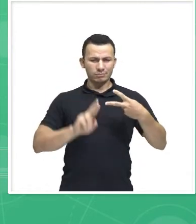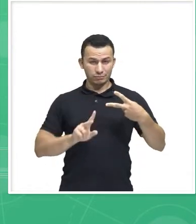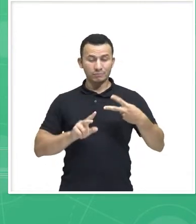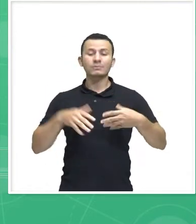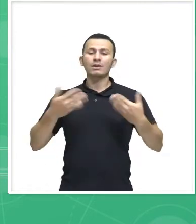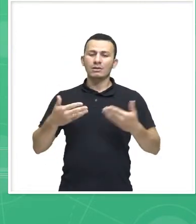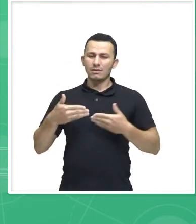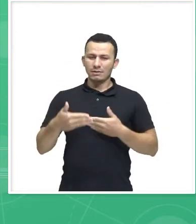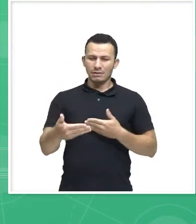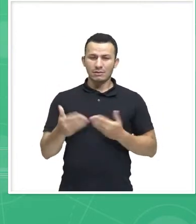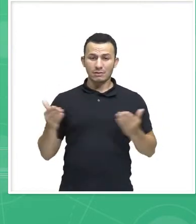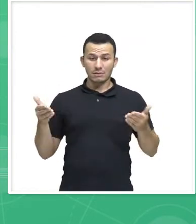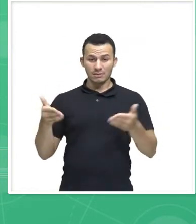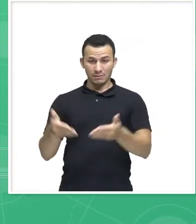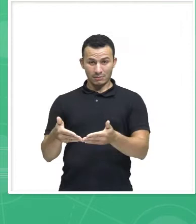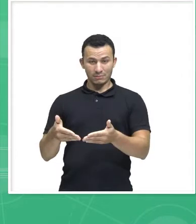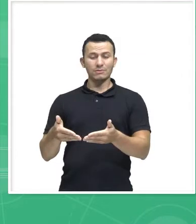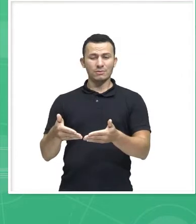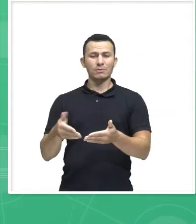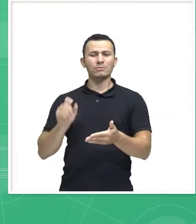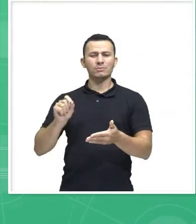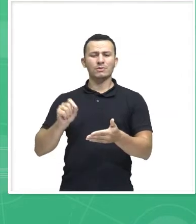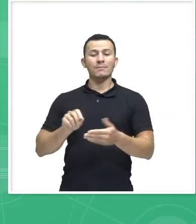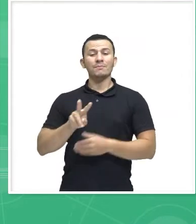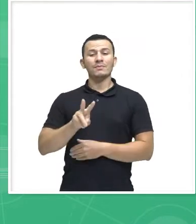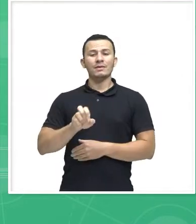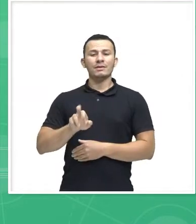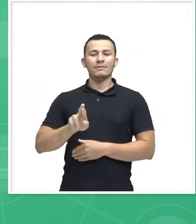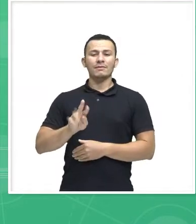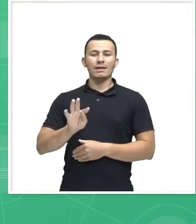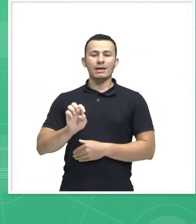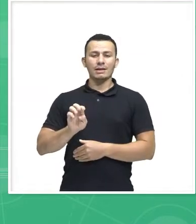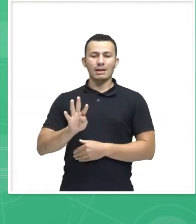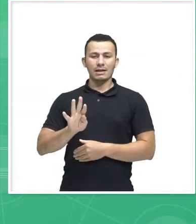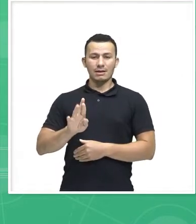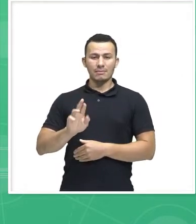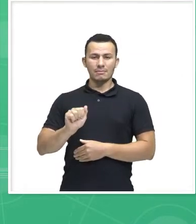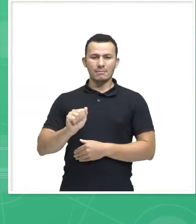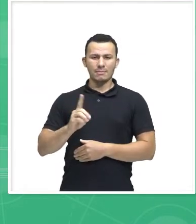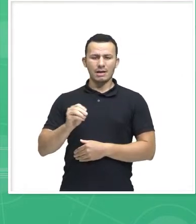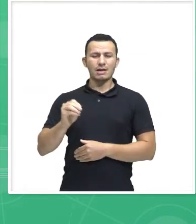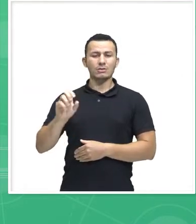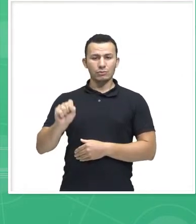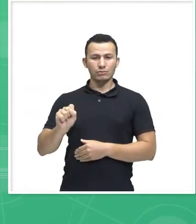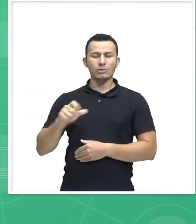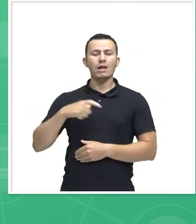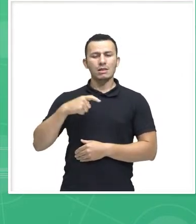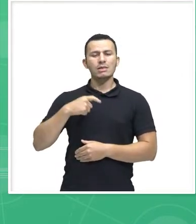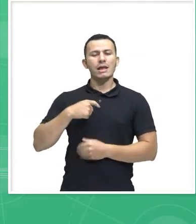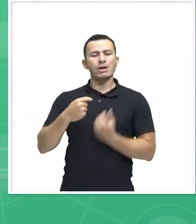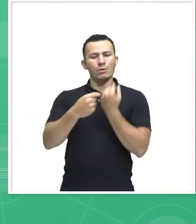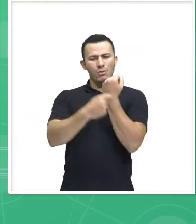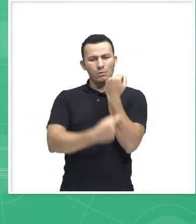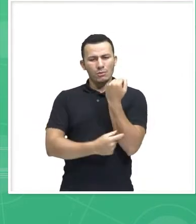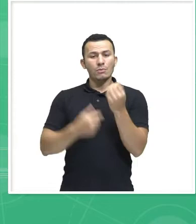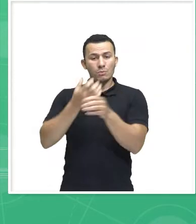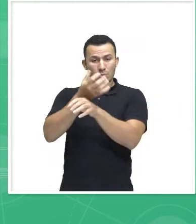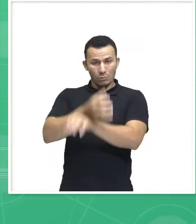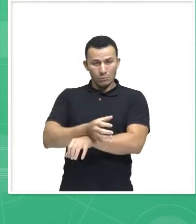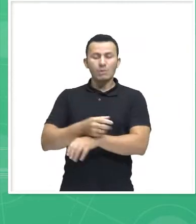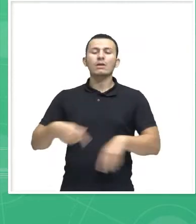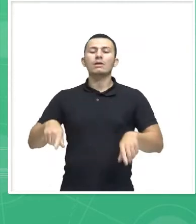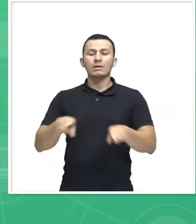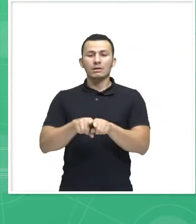agora a gente vai dar um foco maior nos vertebrados não é onde nós temos a presença da coluna vertebral e